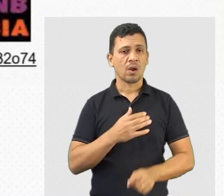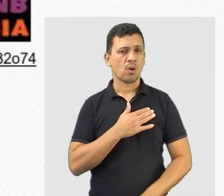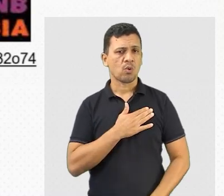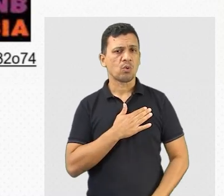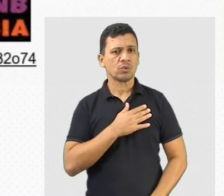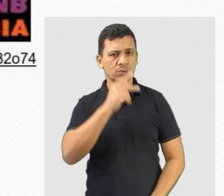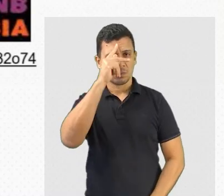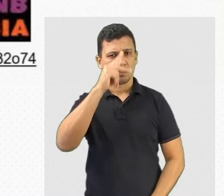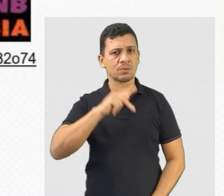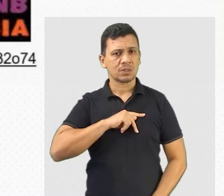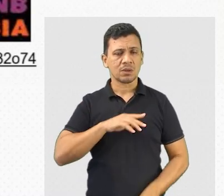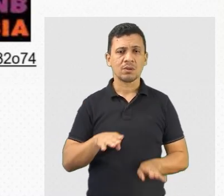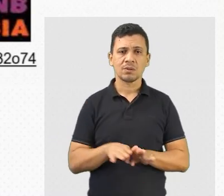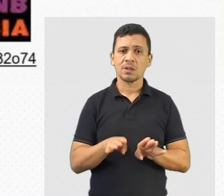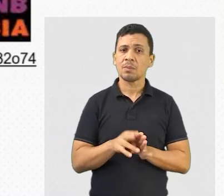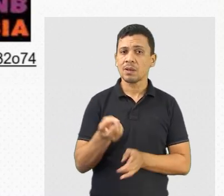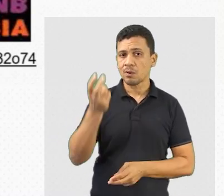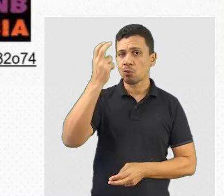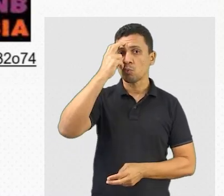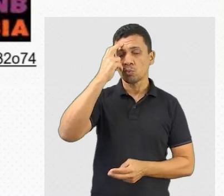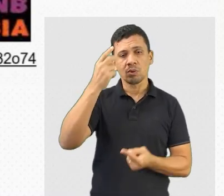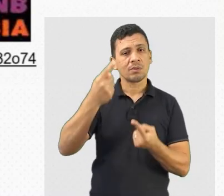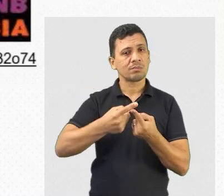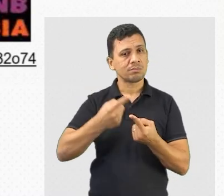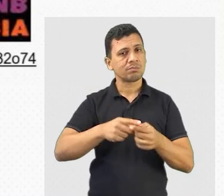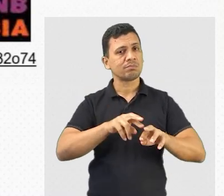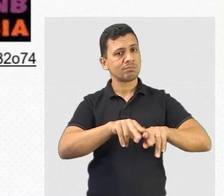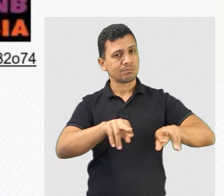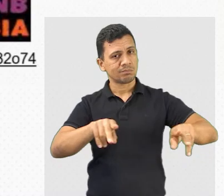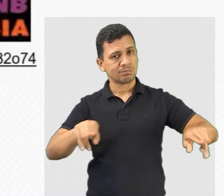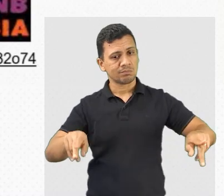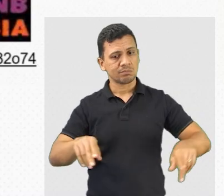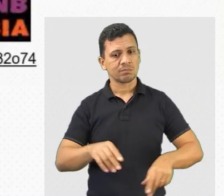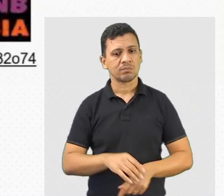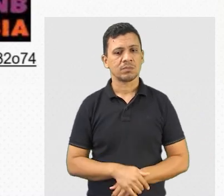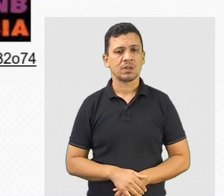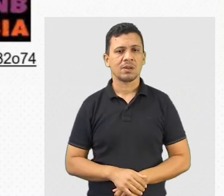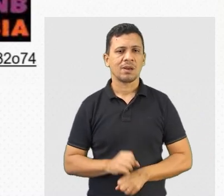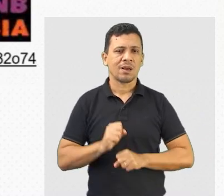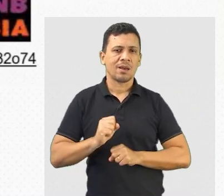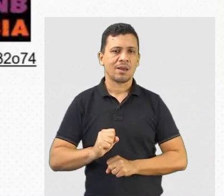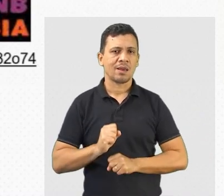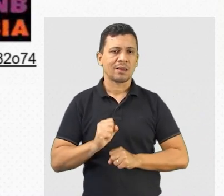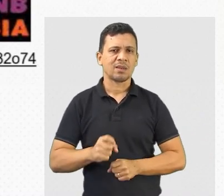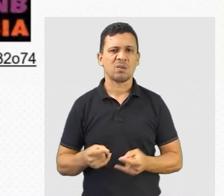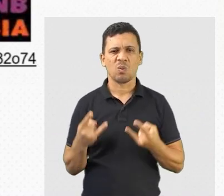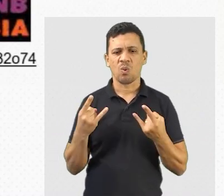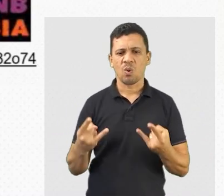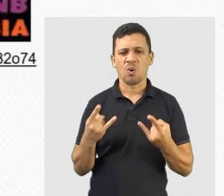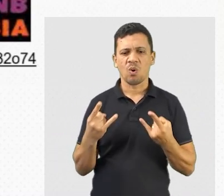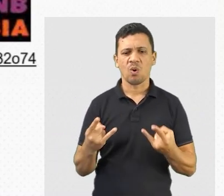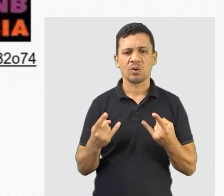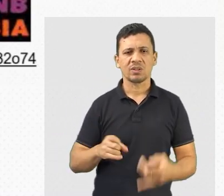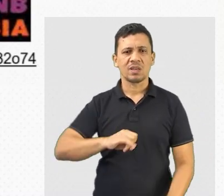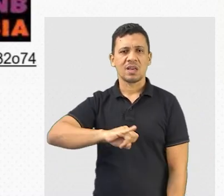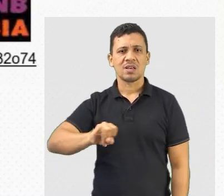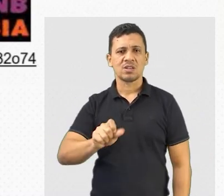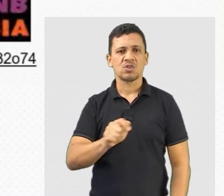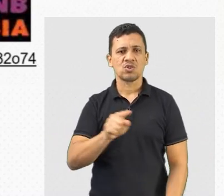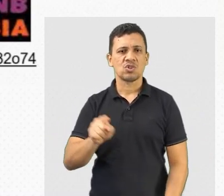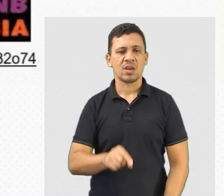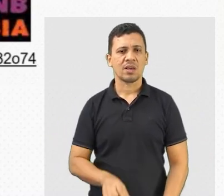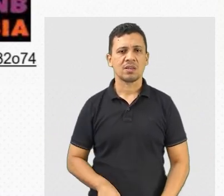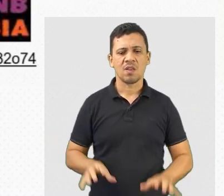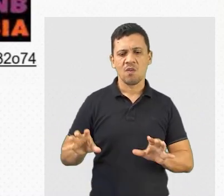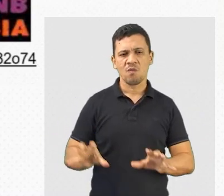pessoais quanto os estilos culturais. Quando a gente fala reggae, rock, jazz,